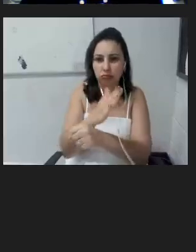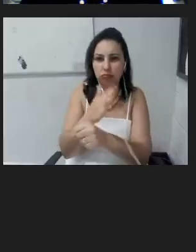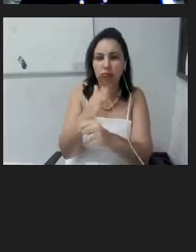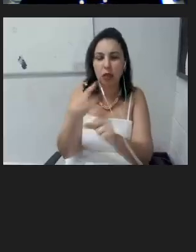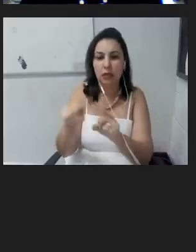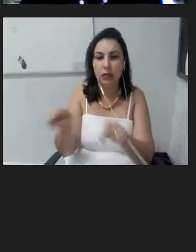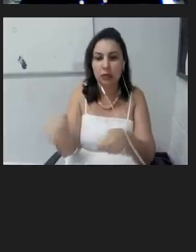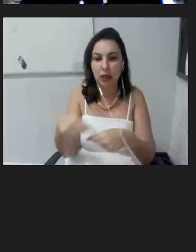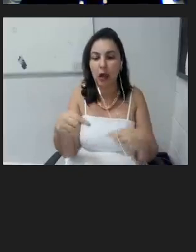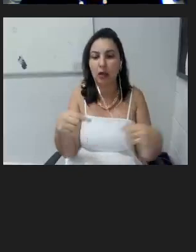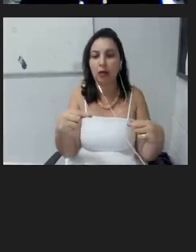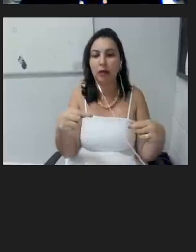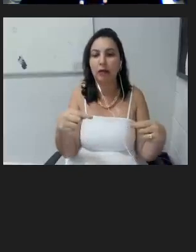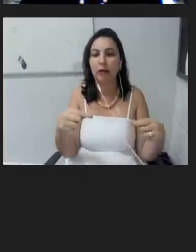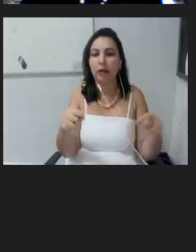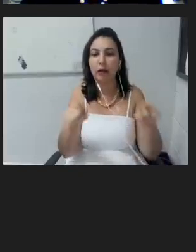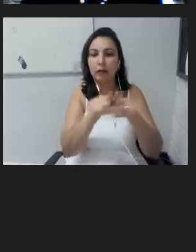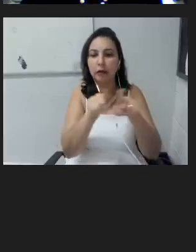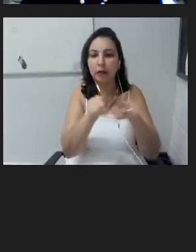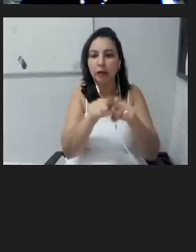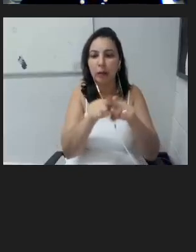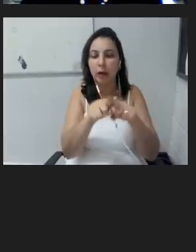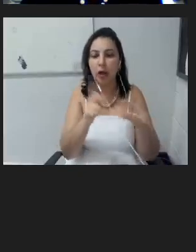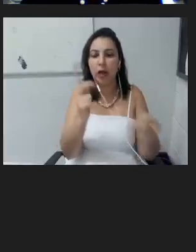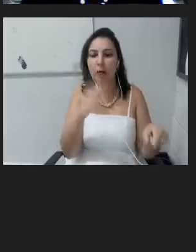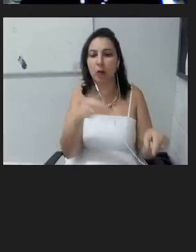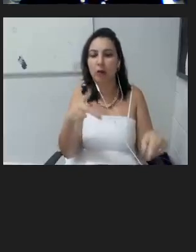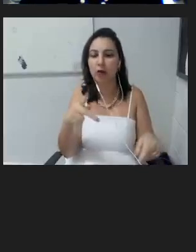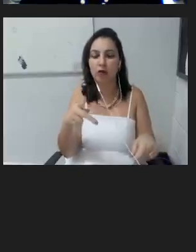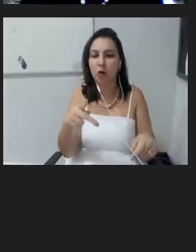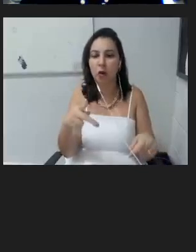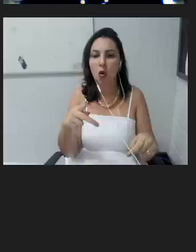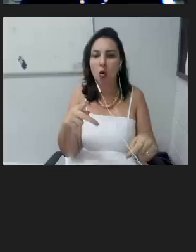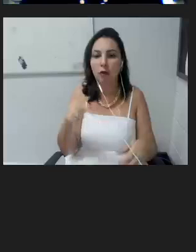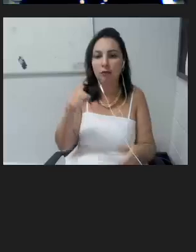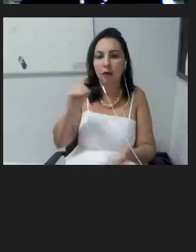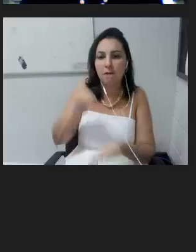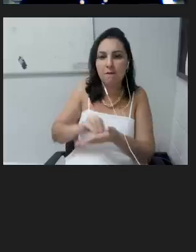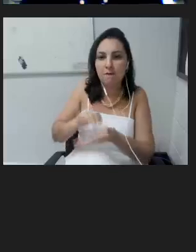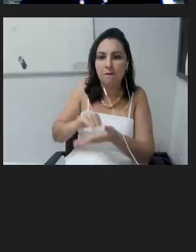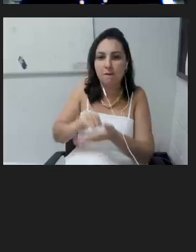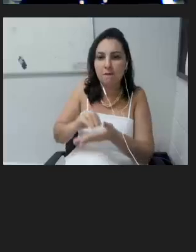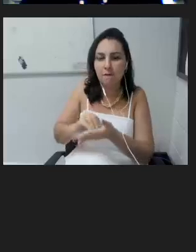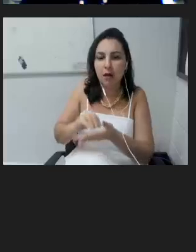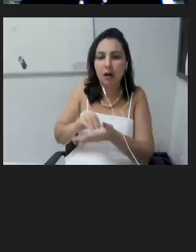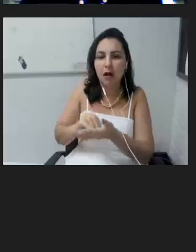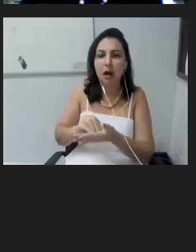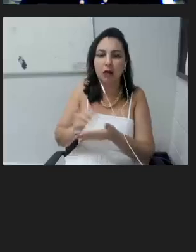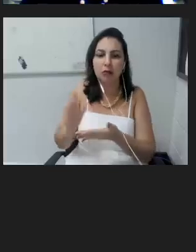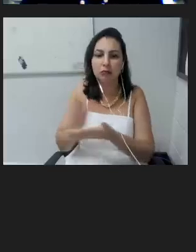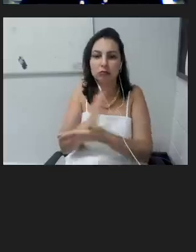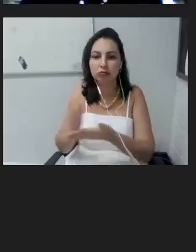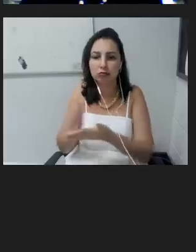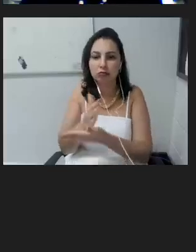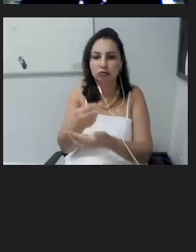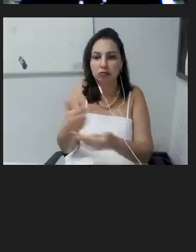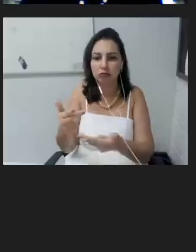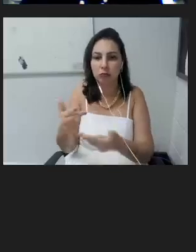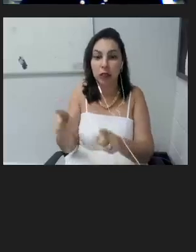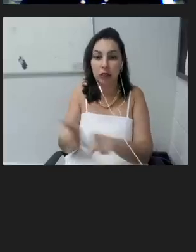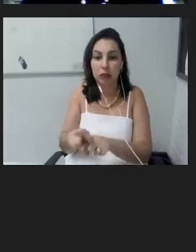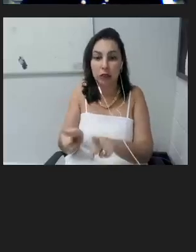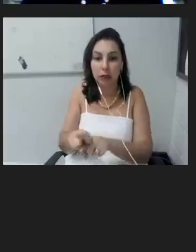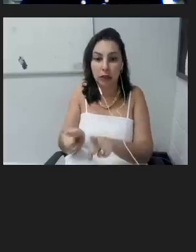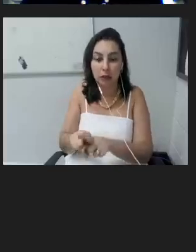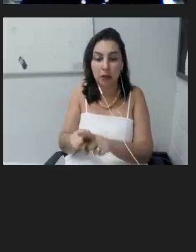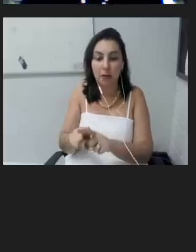professor diante das novas situações de trabalho, as pressões exercidas pelos pais de alunos e pela sociedade